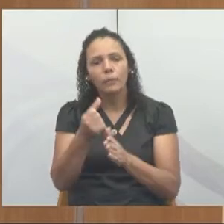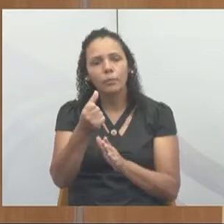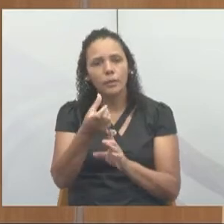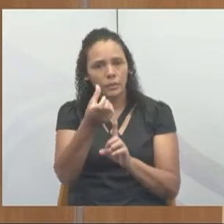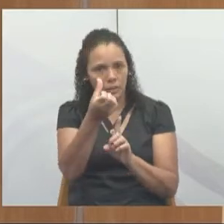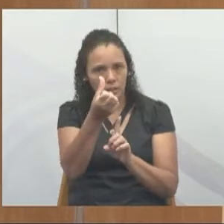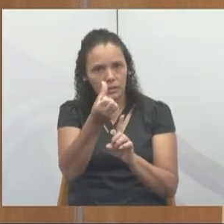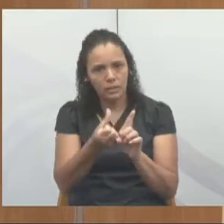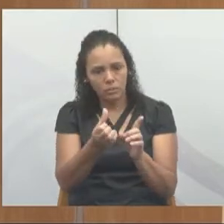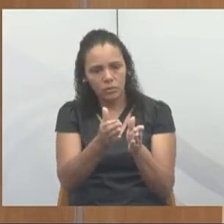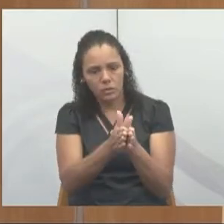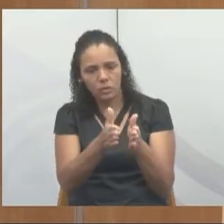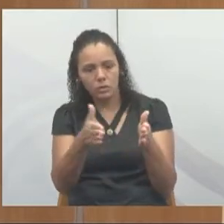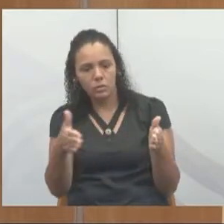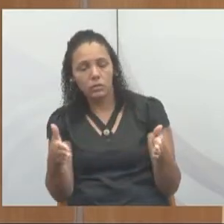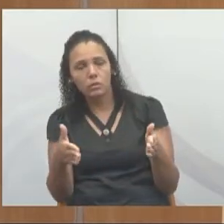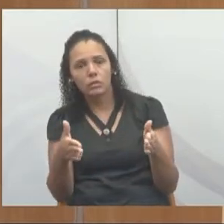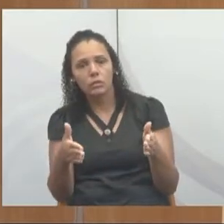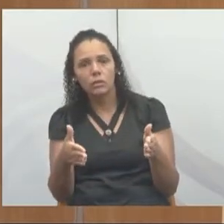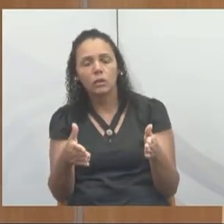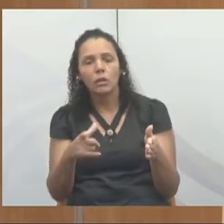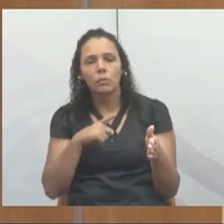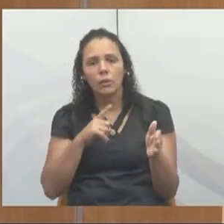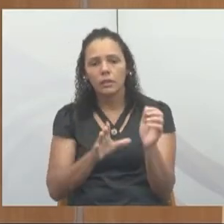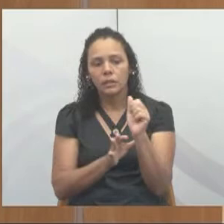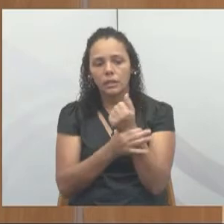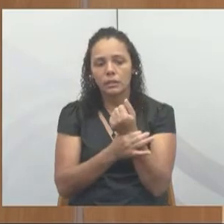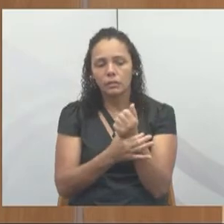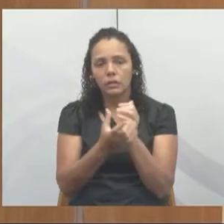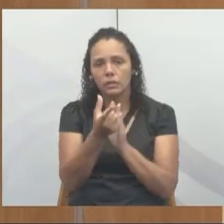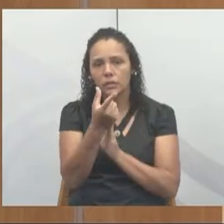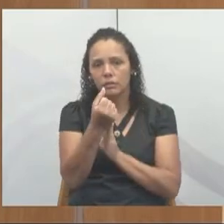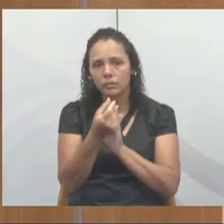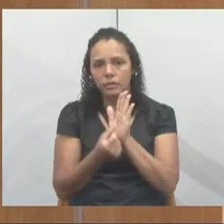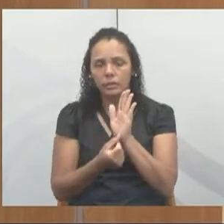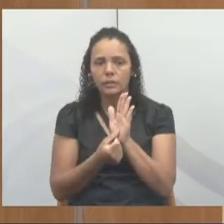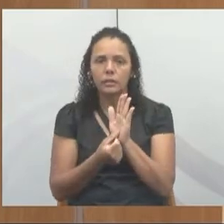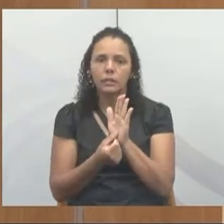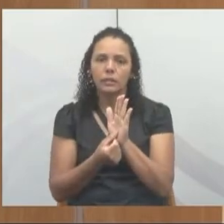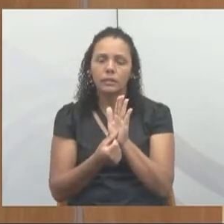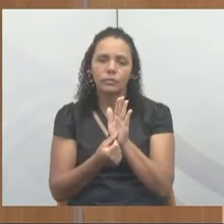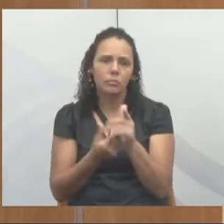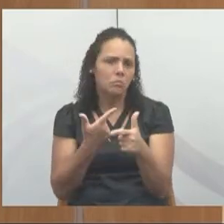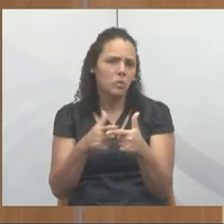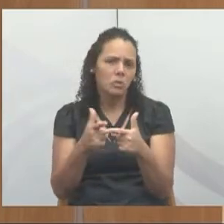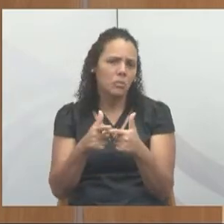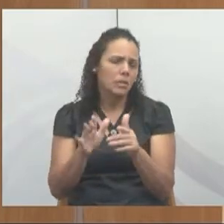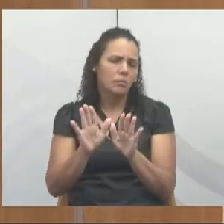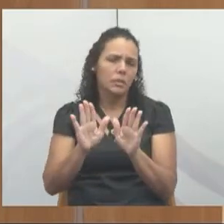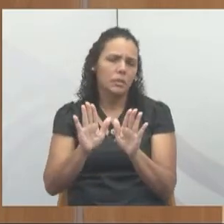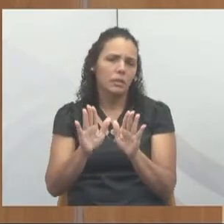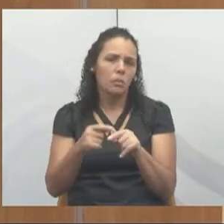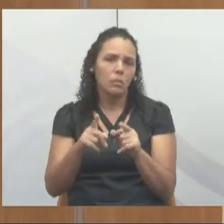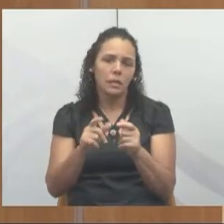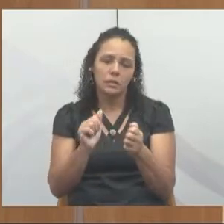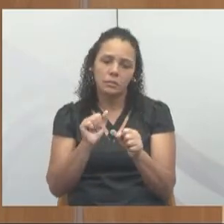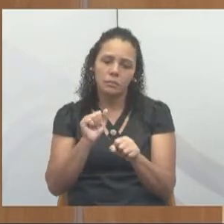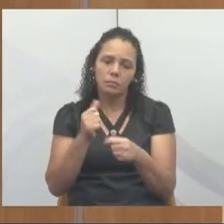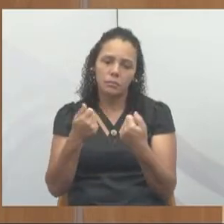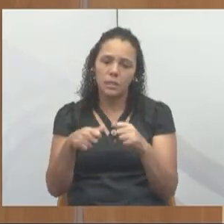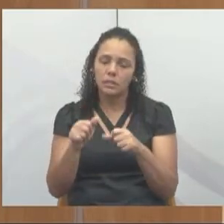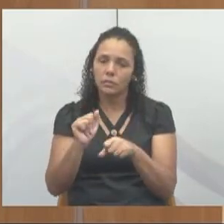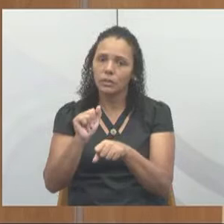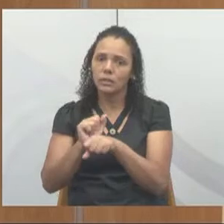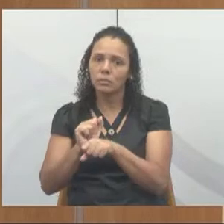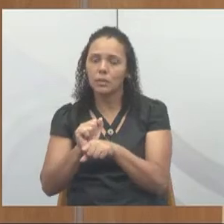que a gente tenha segurança financeira da prefeitura. Então, só ela não aconteceu nada demais, mas vai ser postergado para o primeiro